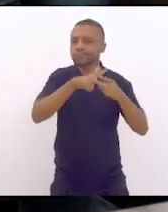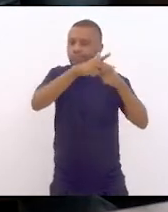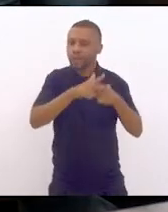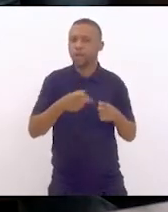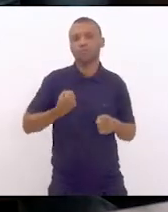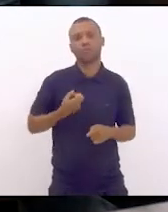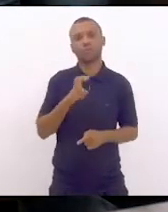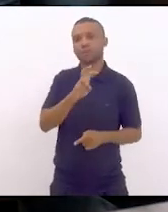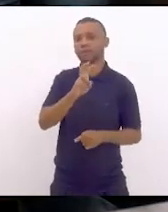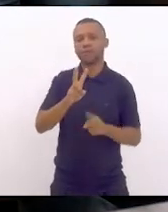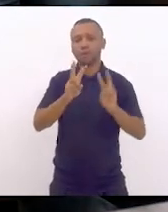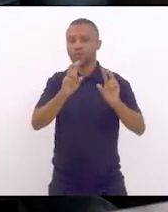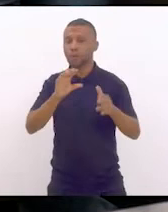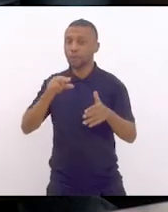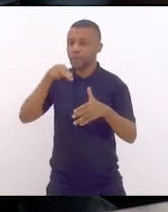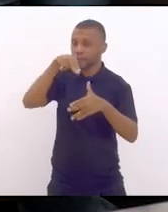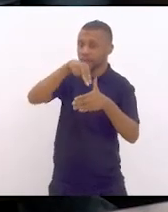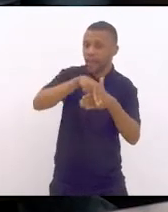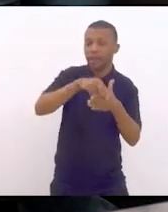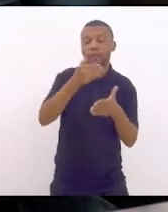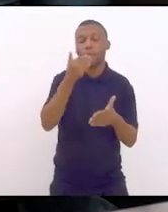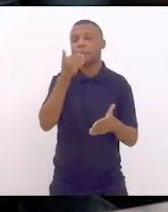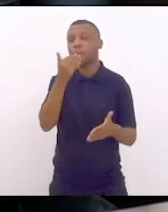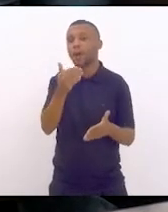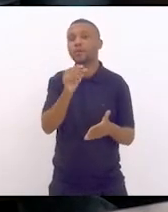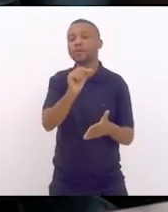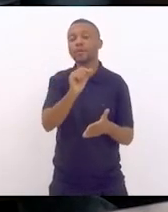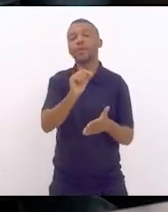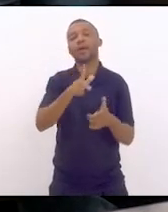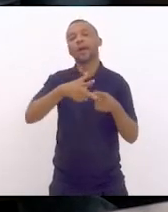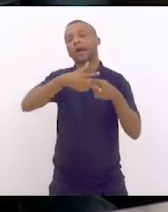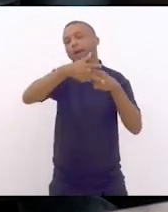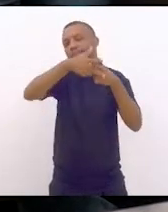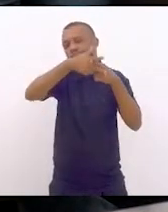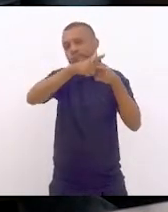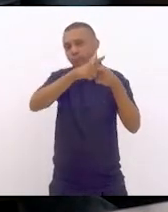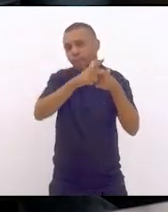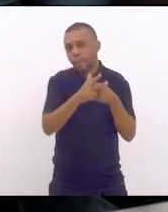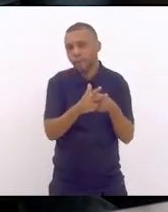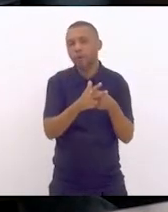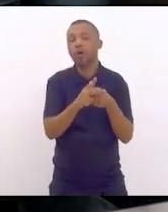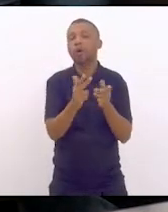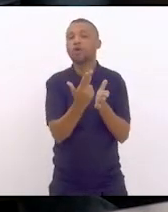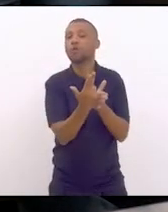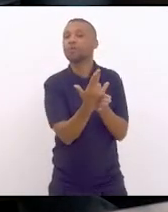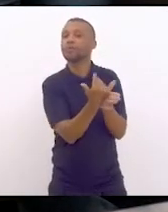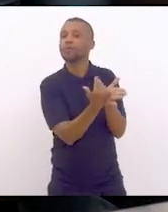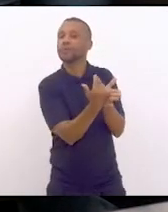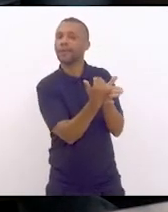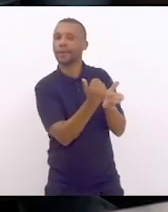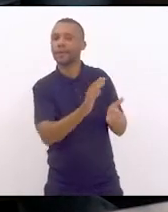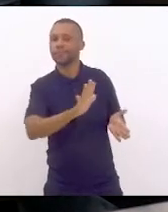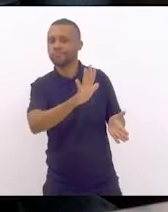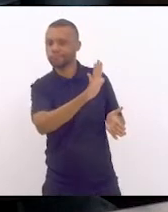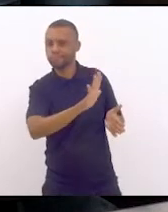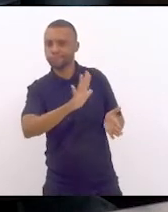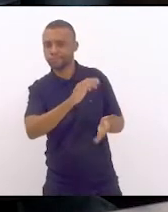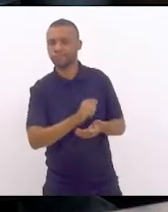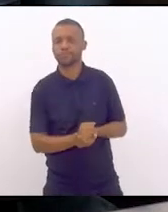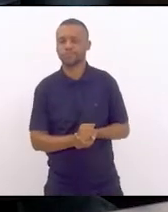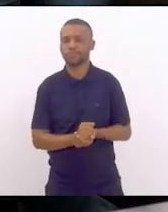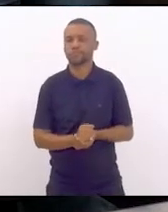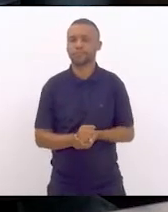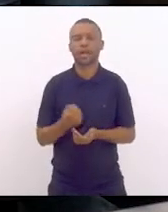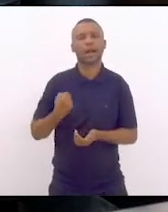anexo, introduz correções no desenho. A emenda modificativa